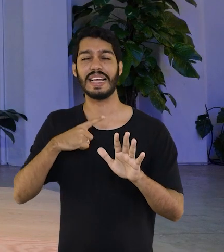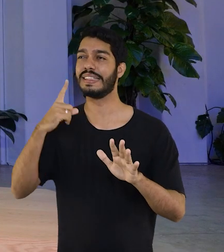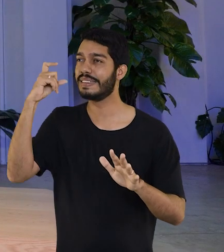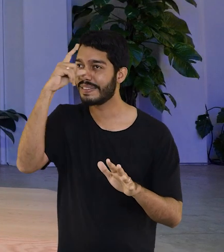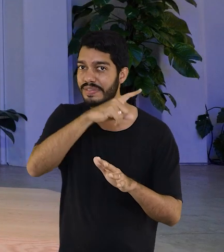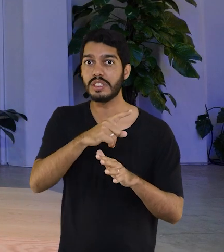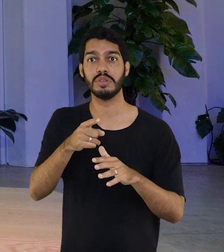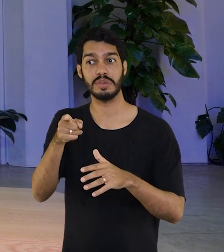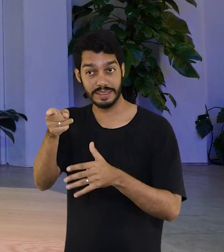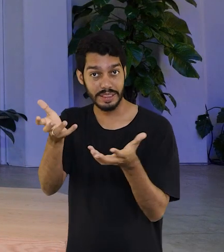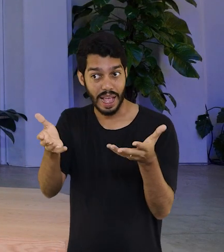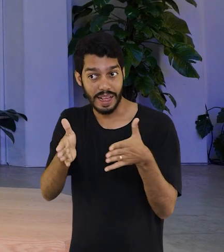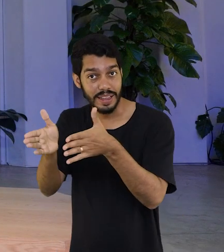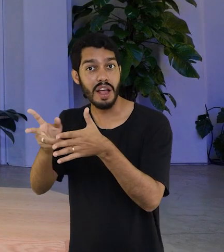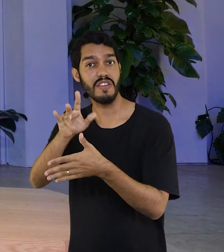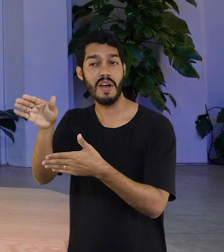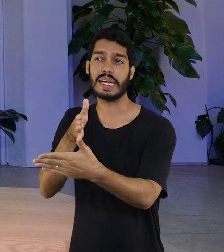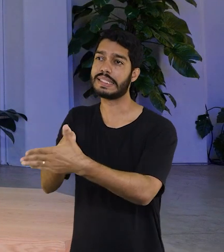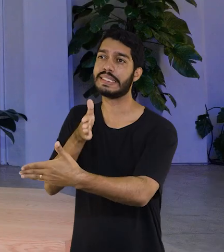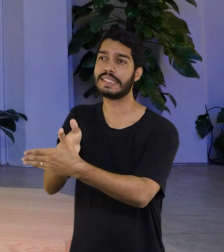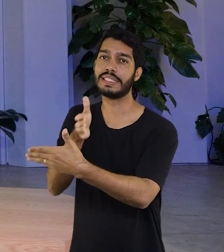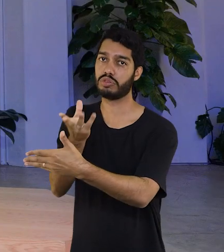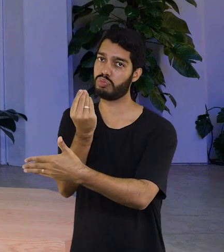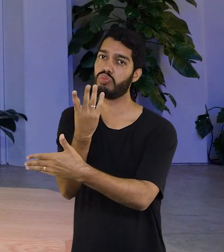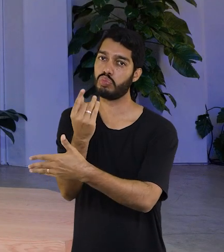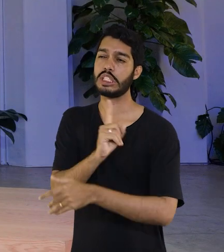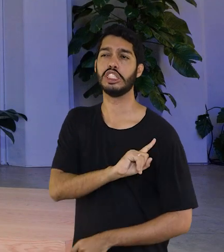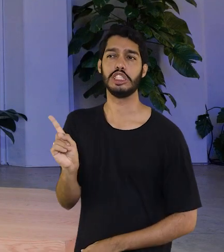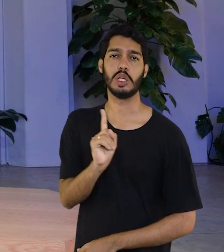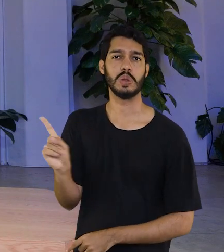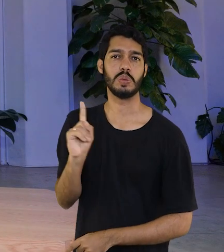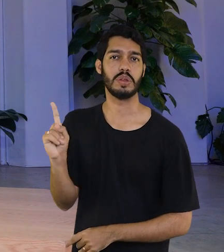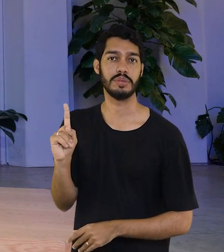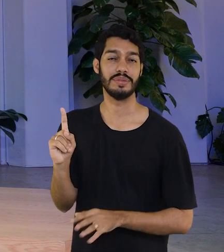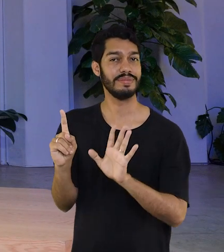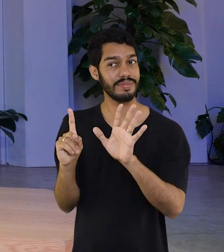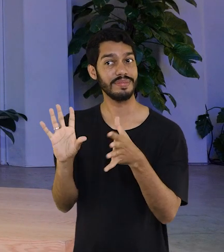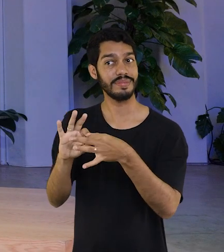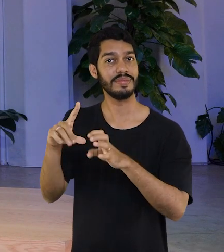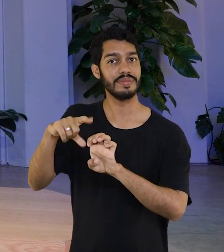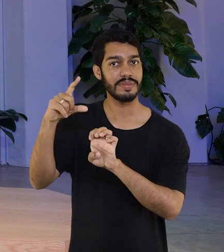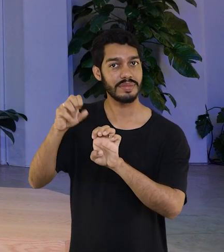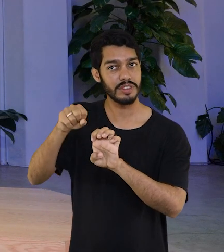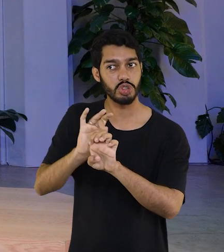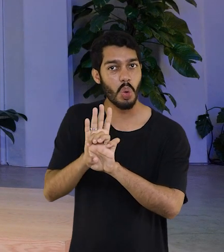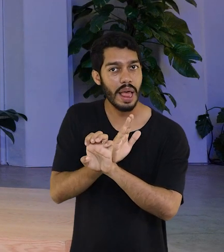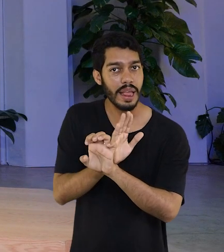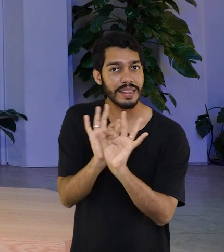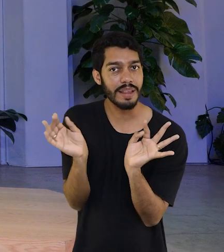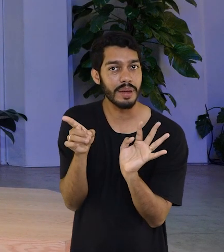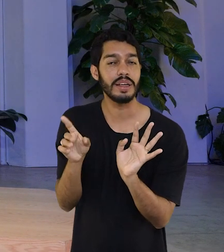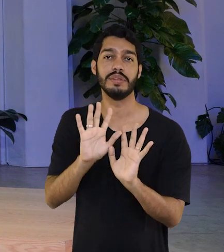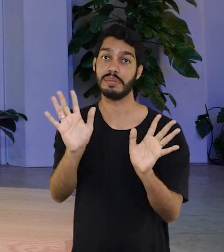vocês vão tomar muito não, quem quiser seguir por esse caminho. Mas se vocês entenderem, e não só no pretexto de empreendimento, mas as